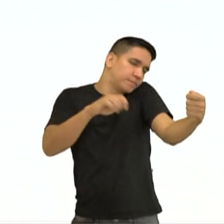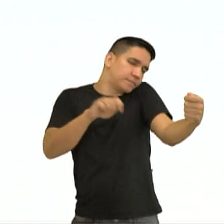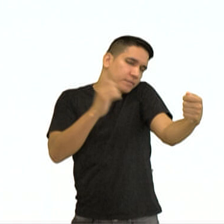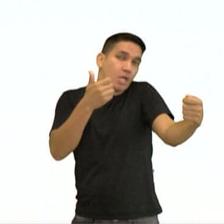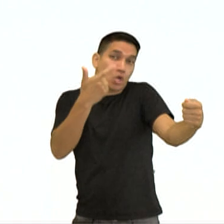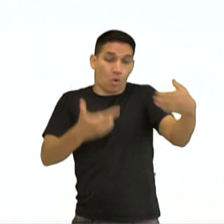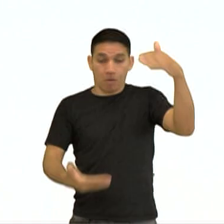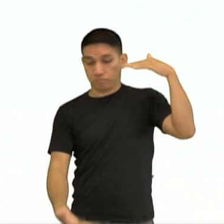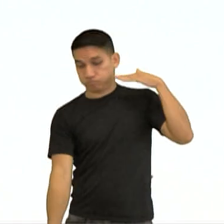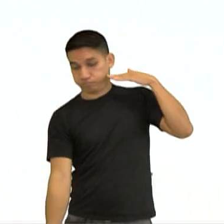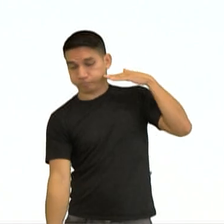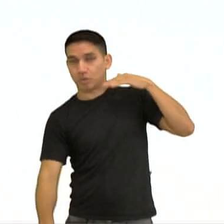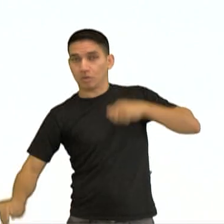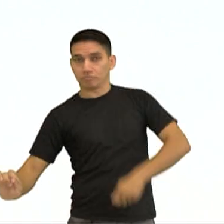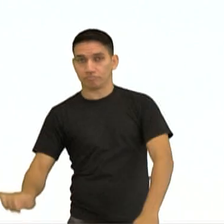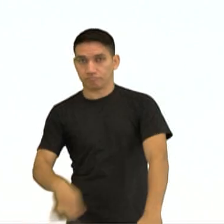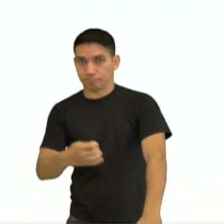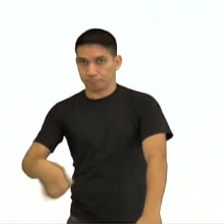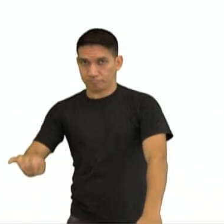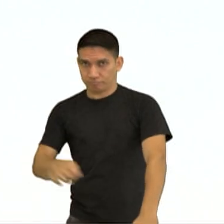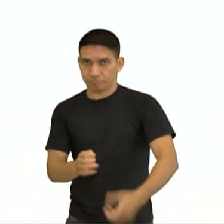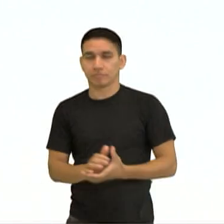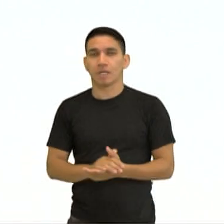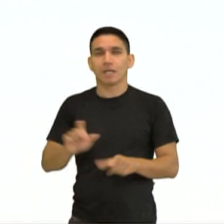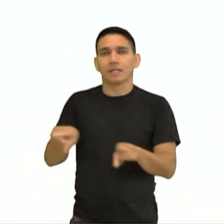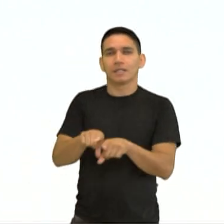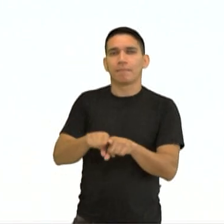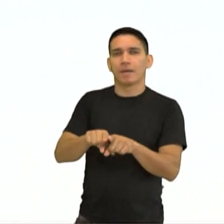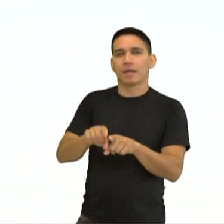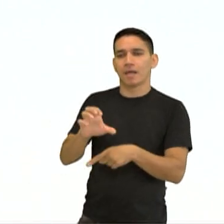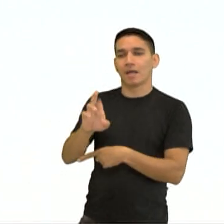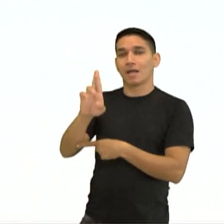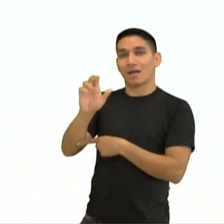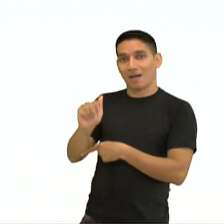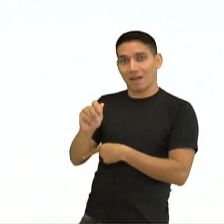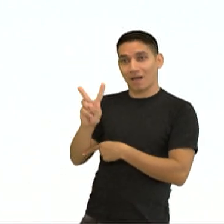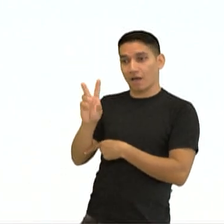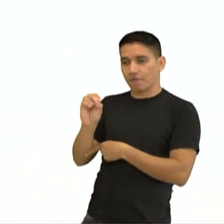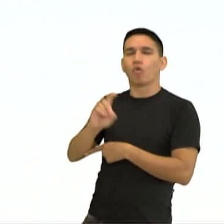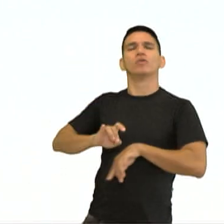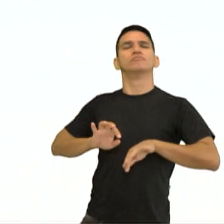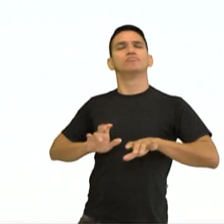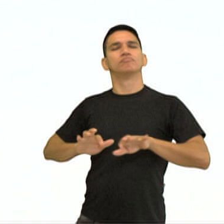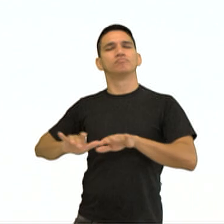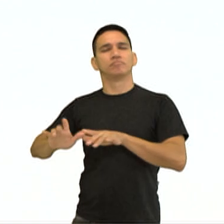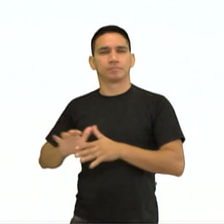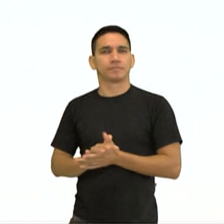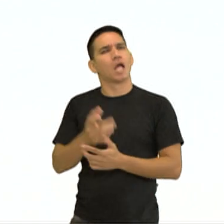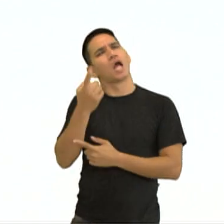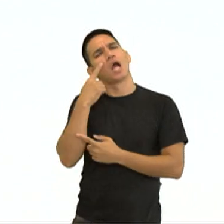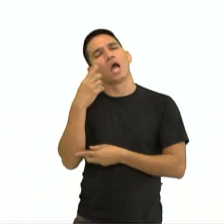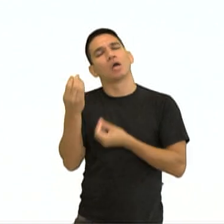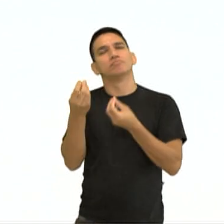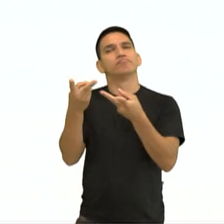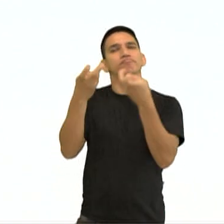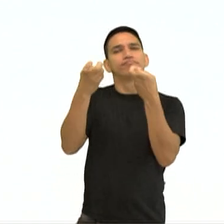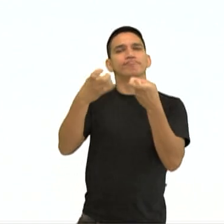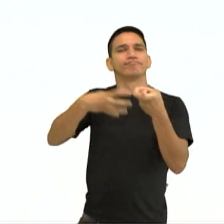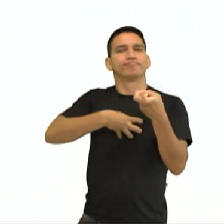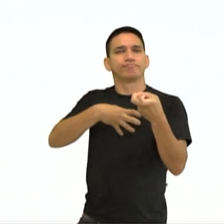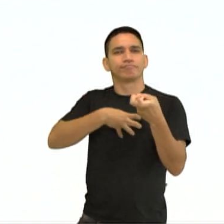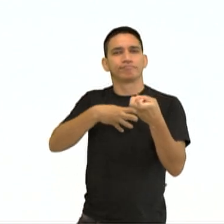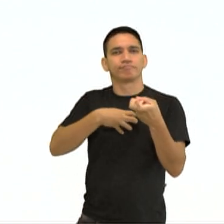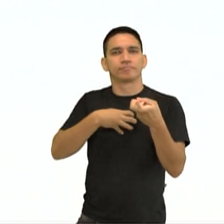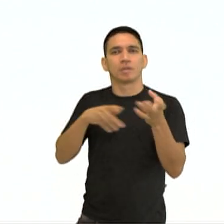de teclas, que nem o órgão, que nem o piano, mas tem suas diferenças que nós vamos falar hoje. Então vamos escutar uma sonata